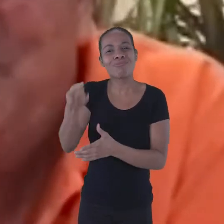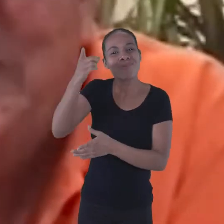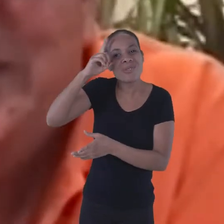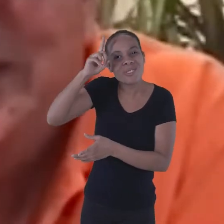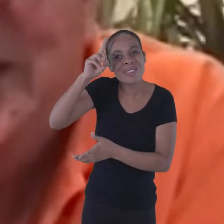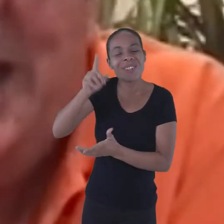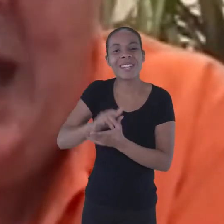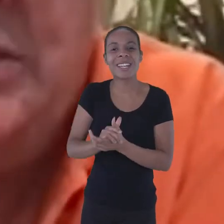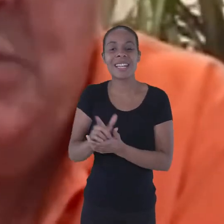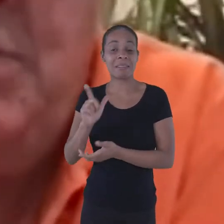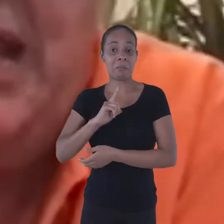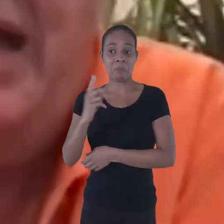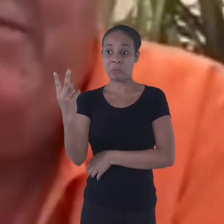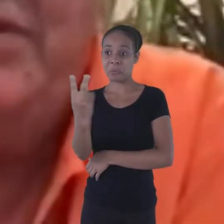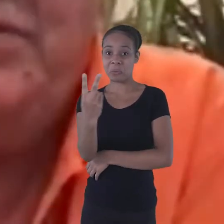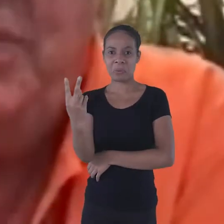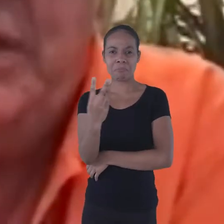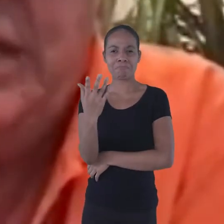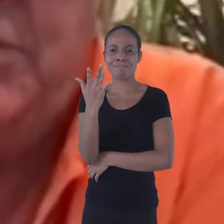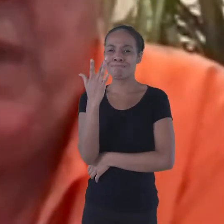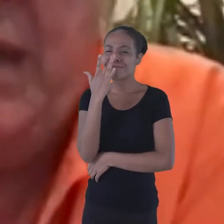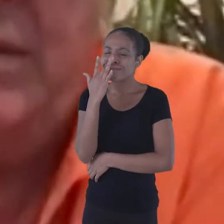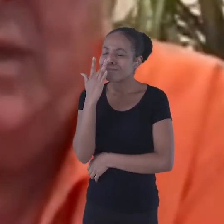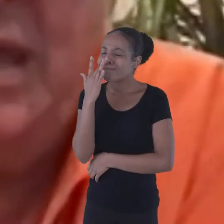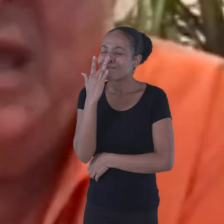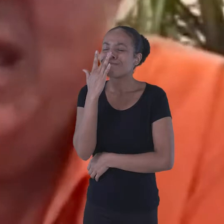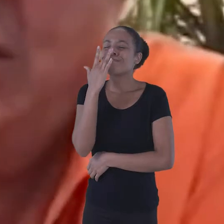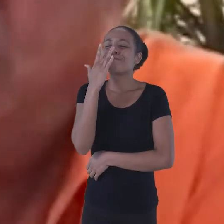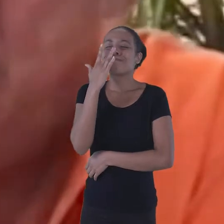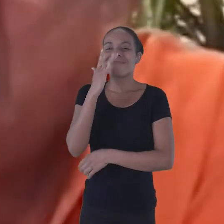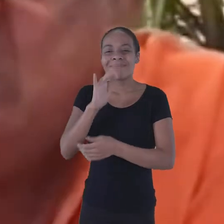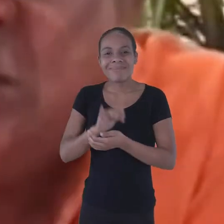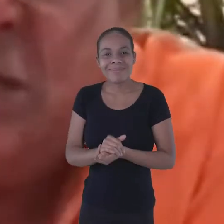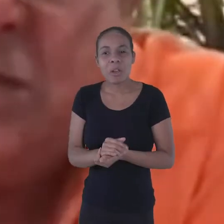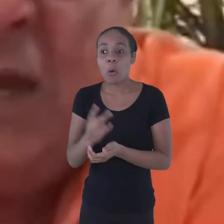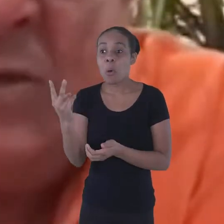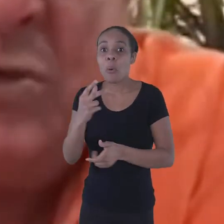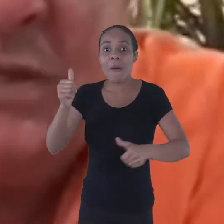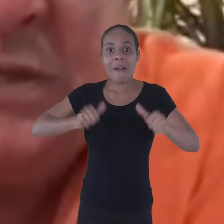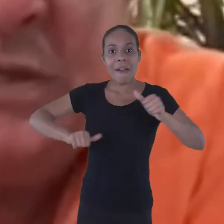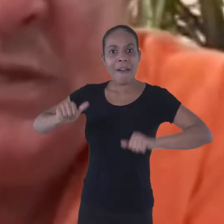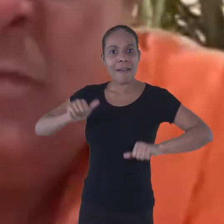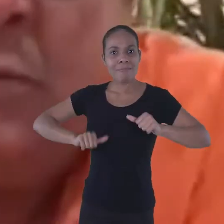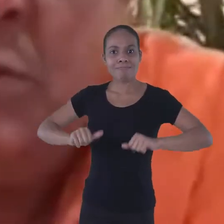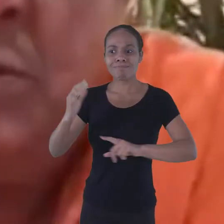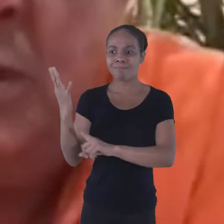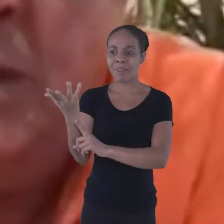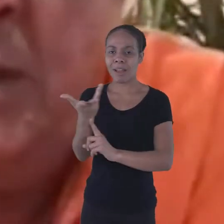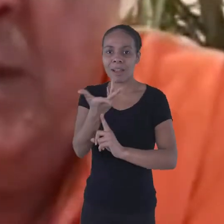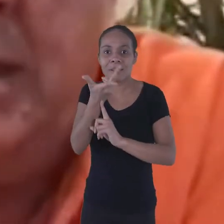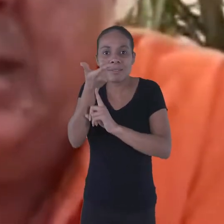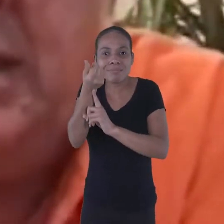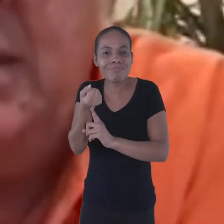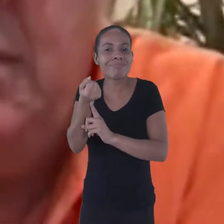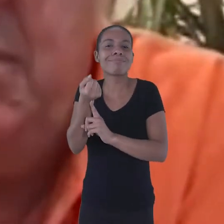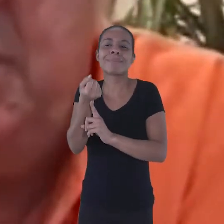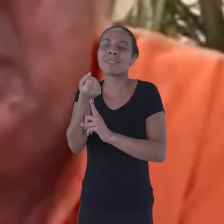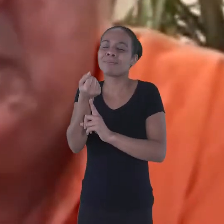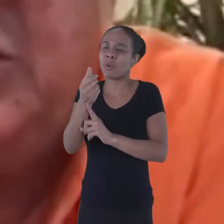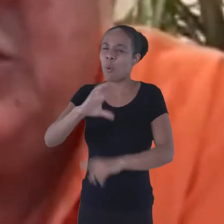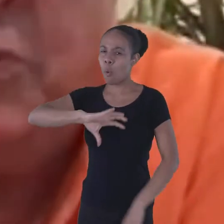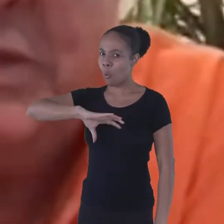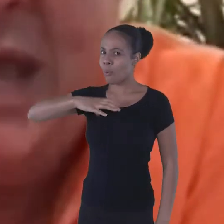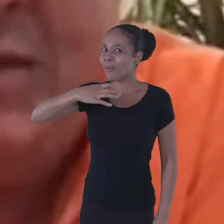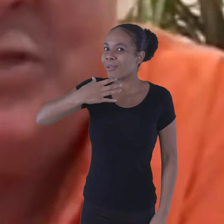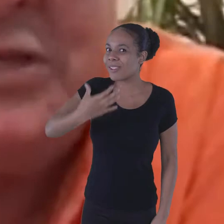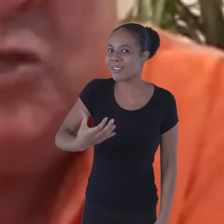duas pessoas assim admiráveis sobre esse aspecto. Dois artistas corajosíssimos que